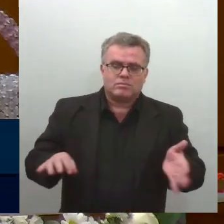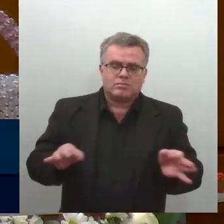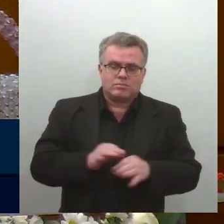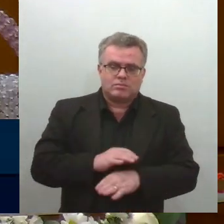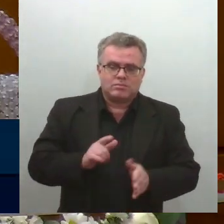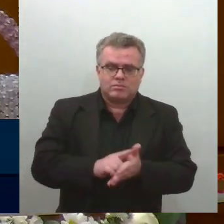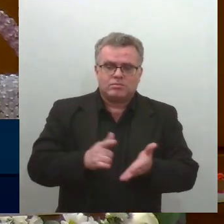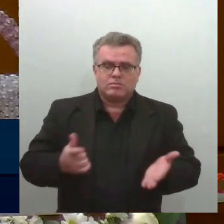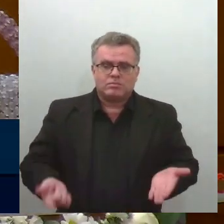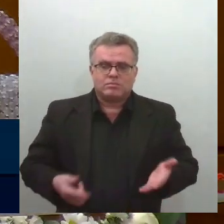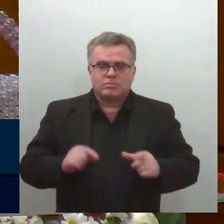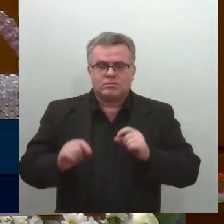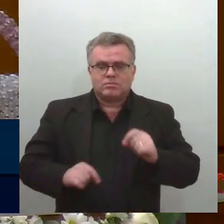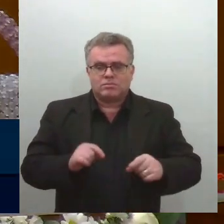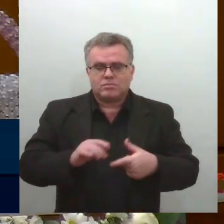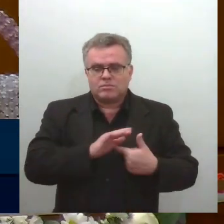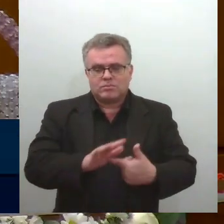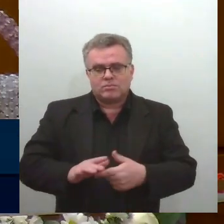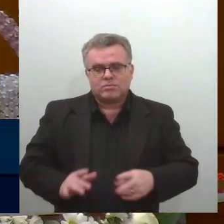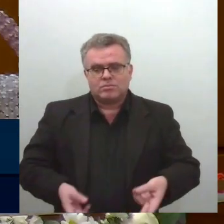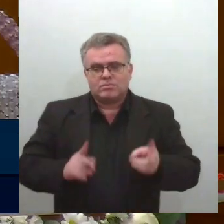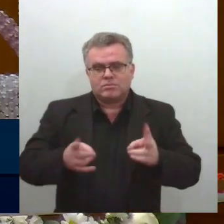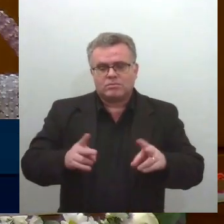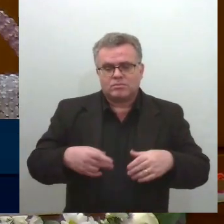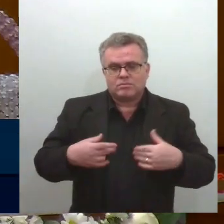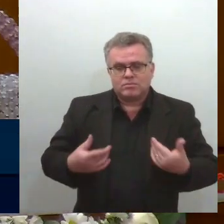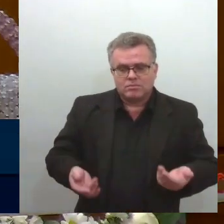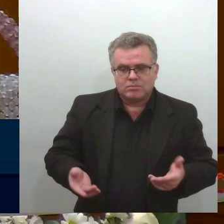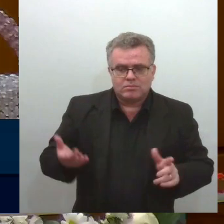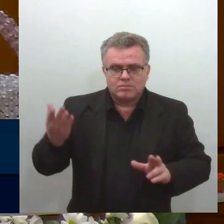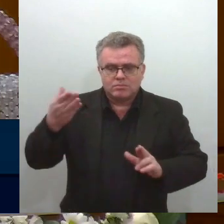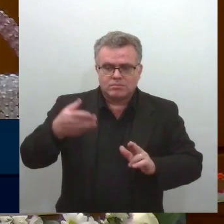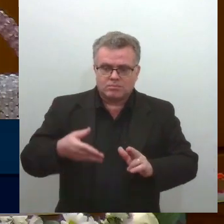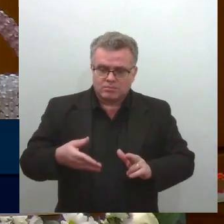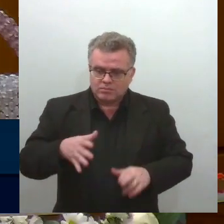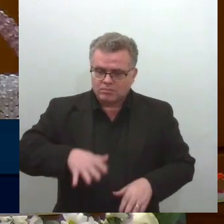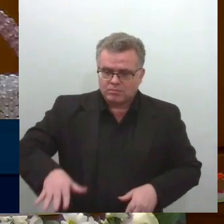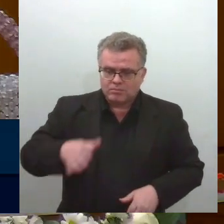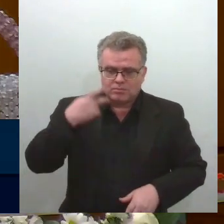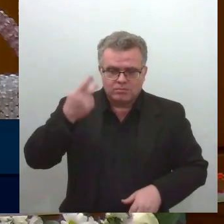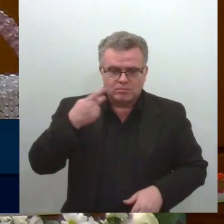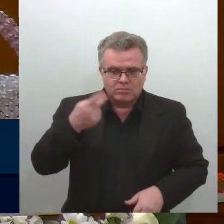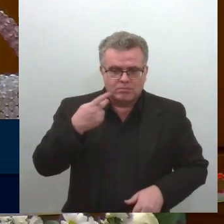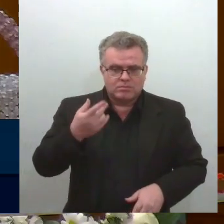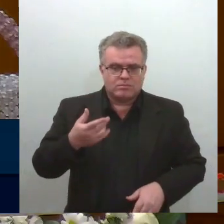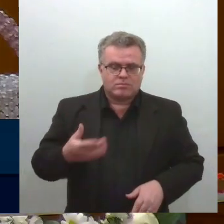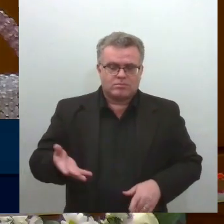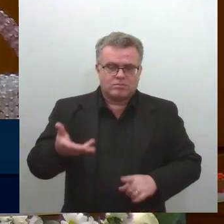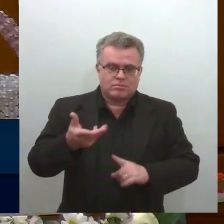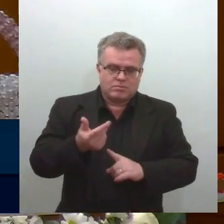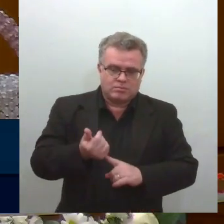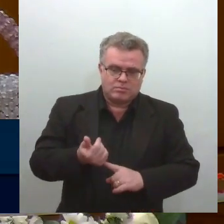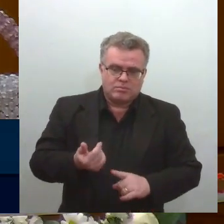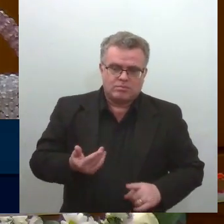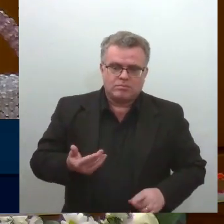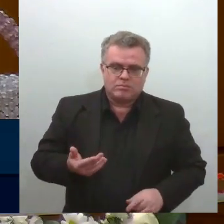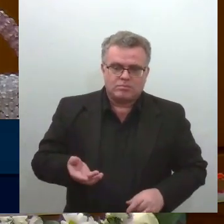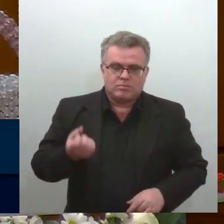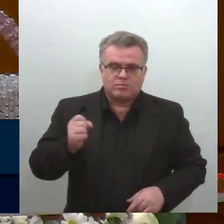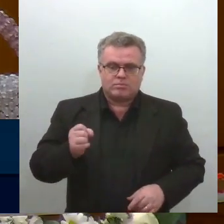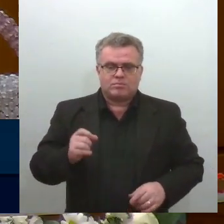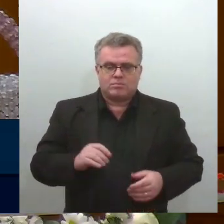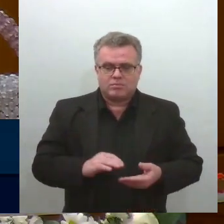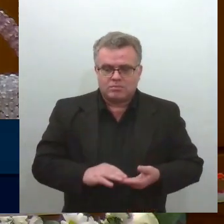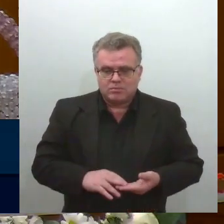e era referência no campo político e artístico de Sergipe. Abria espaços para